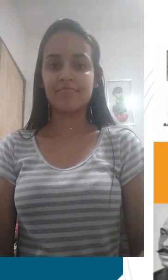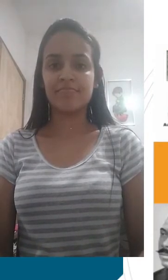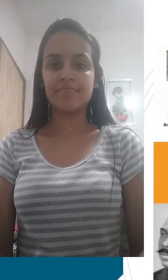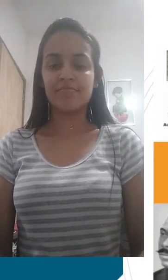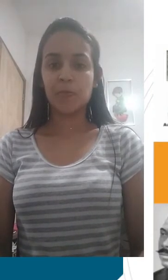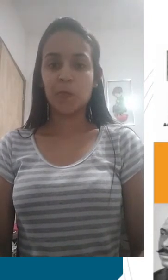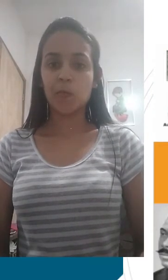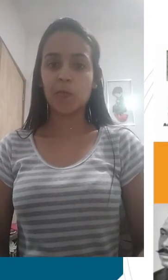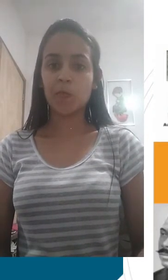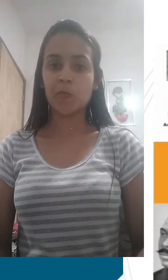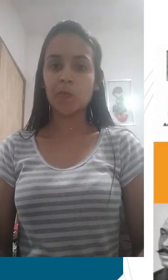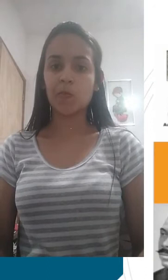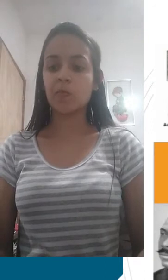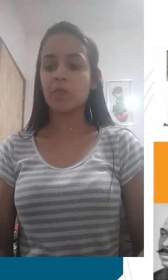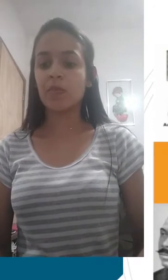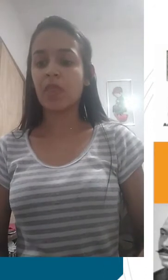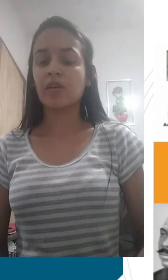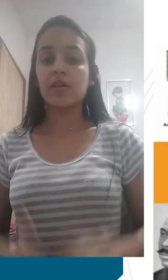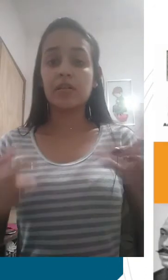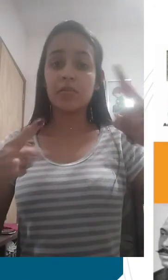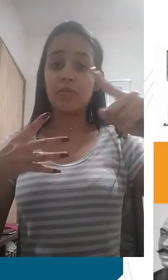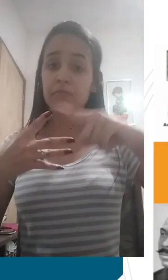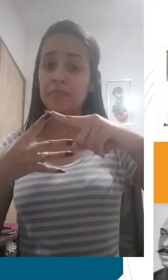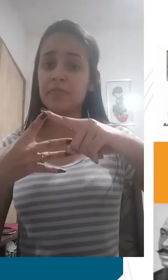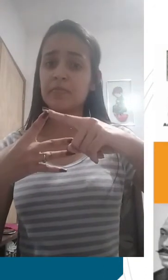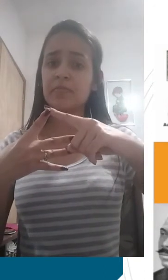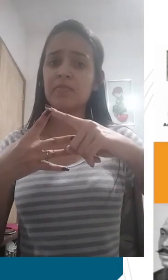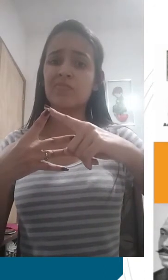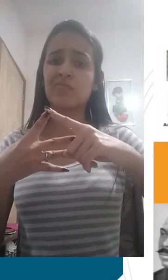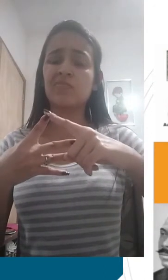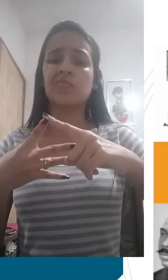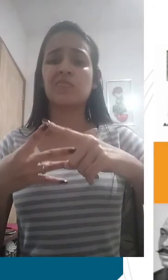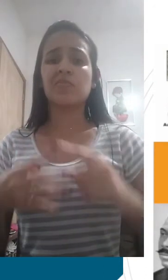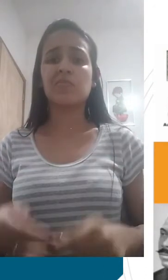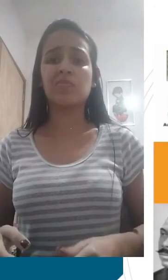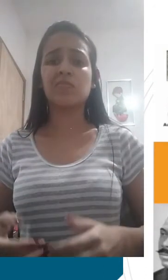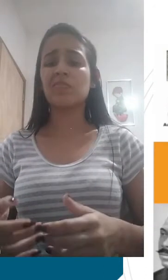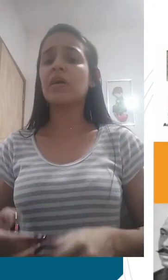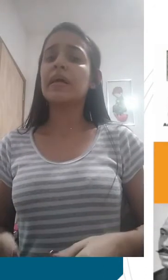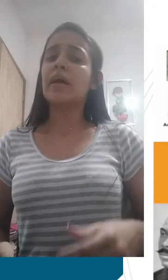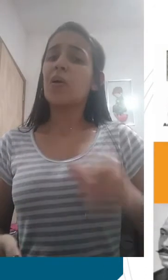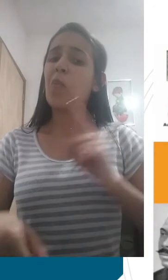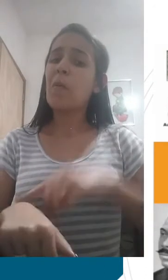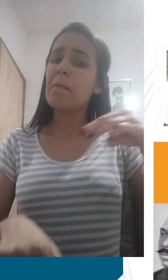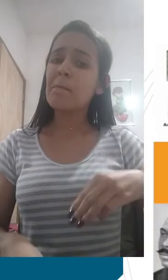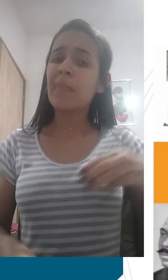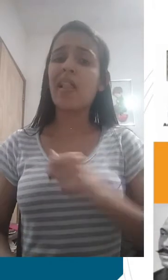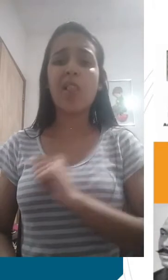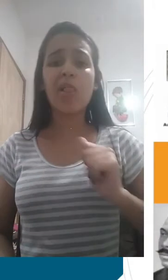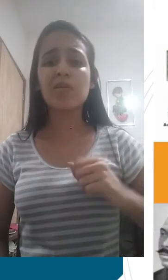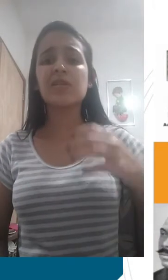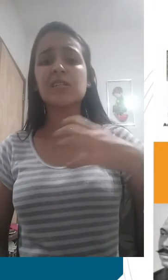realidade objetiva, em um momento marcado pela frustração e medo. Assim, foi